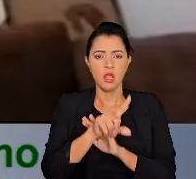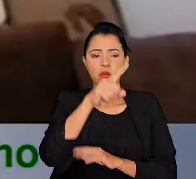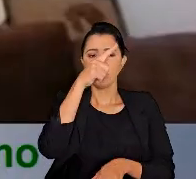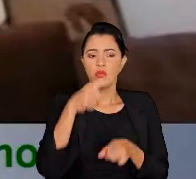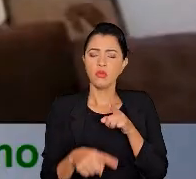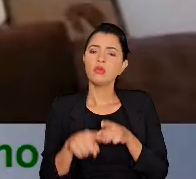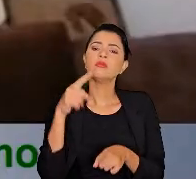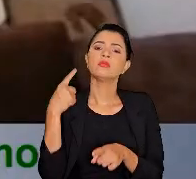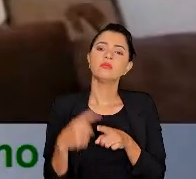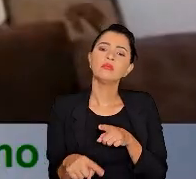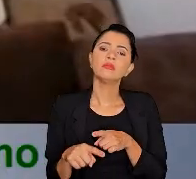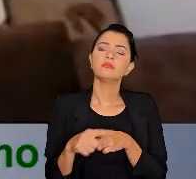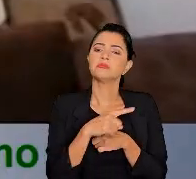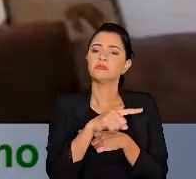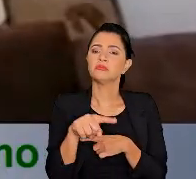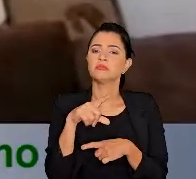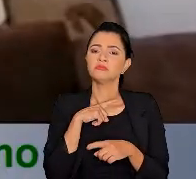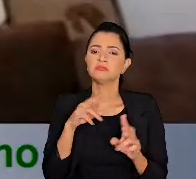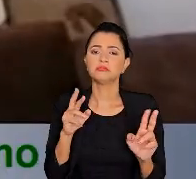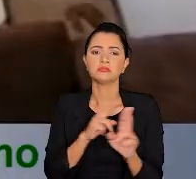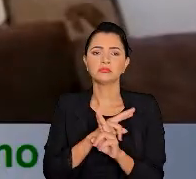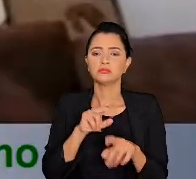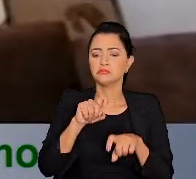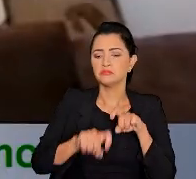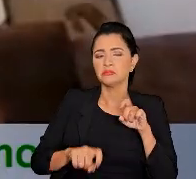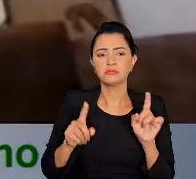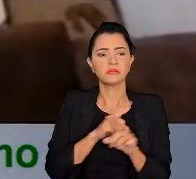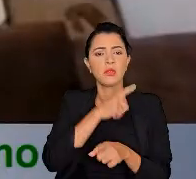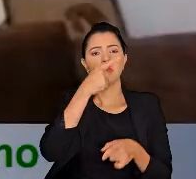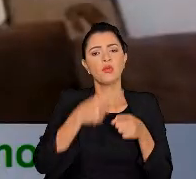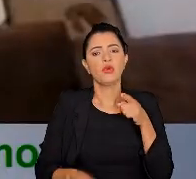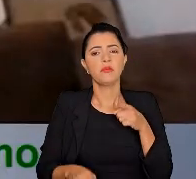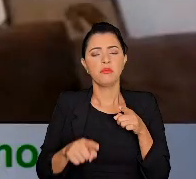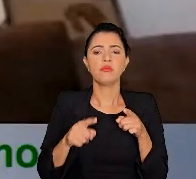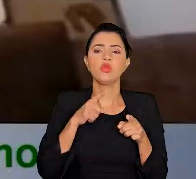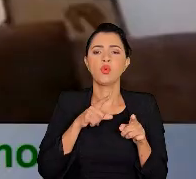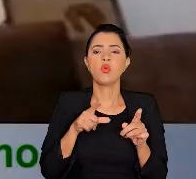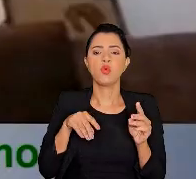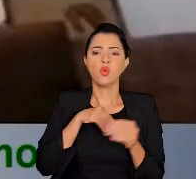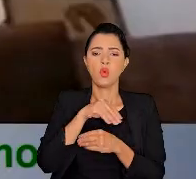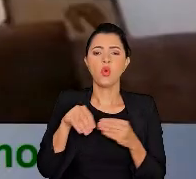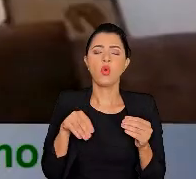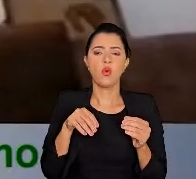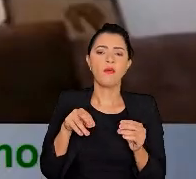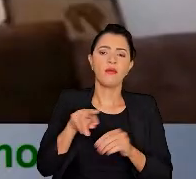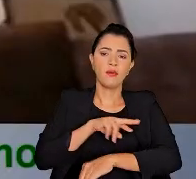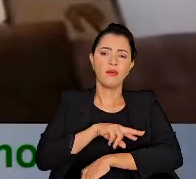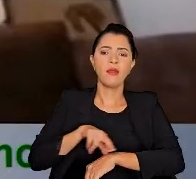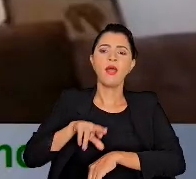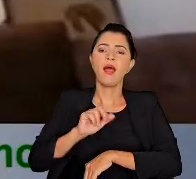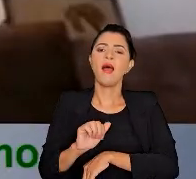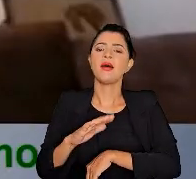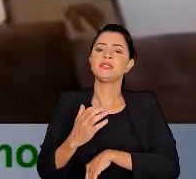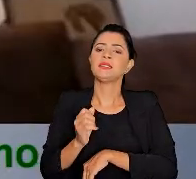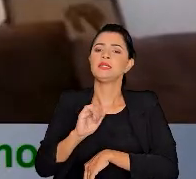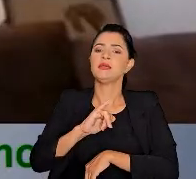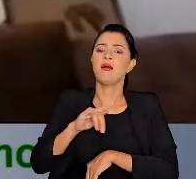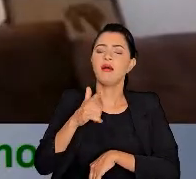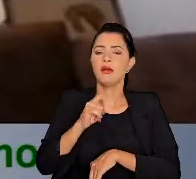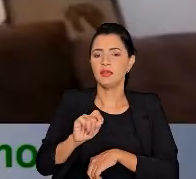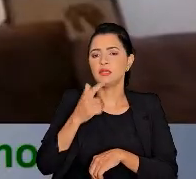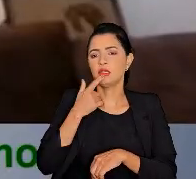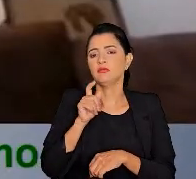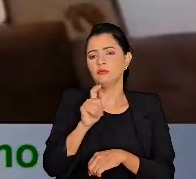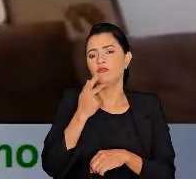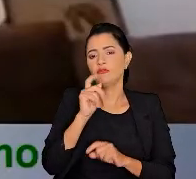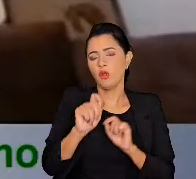proibiam que tivessem relações sexuais interraciais, né? Nós vamos falar no termo raça, que é um termo que a gente acabou de dizer